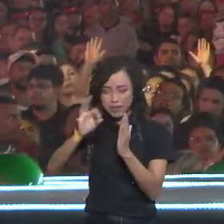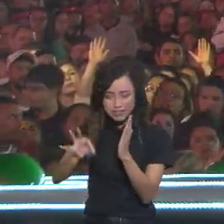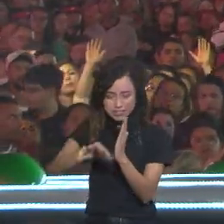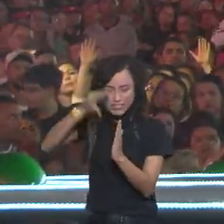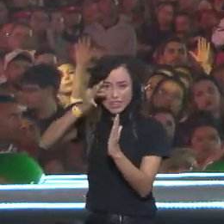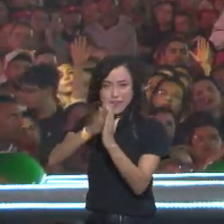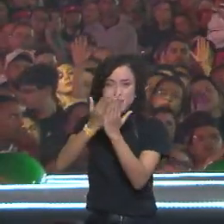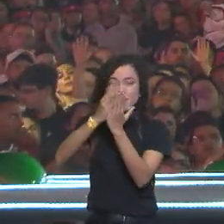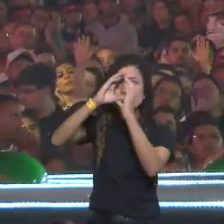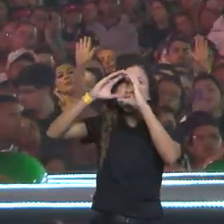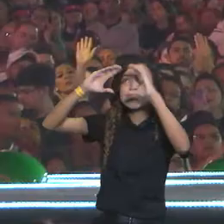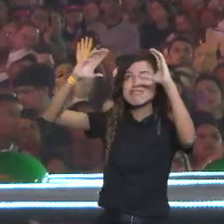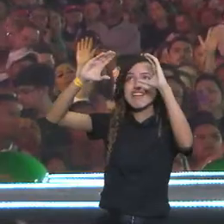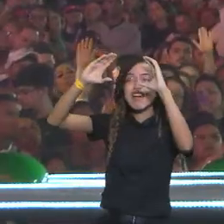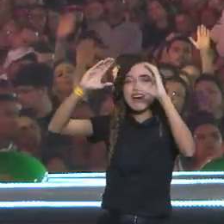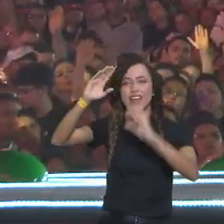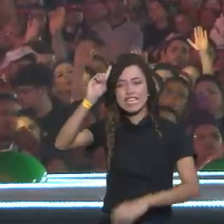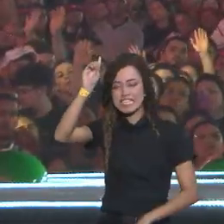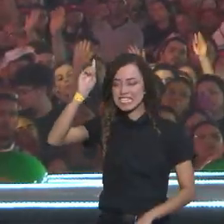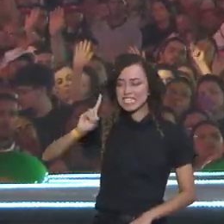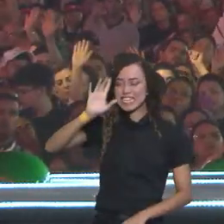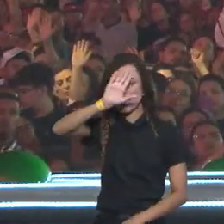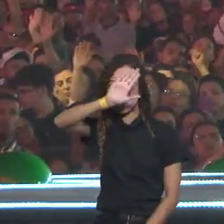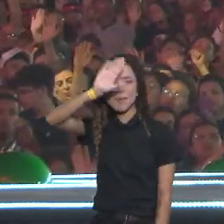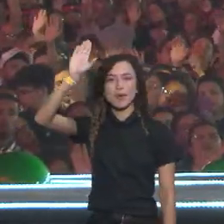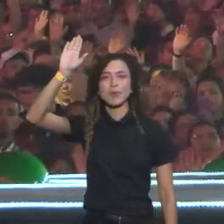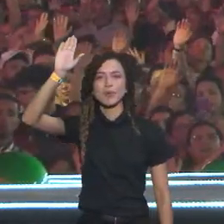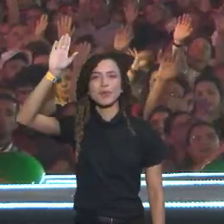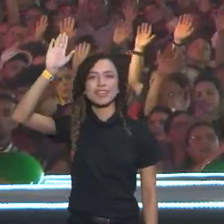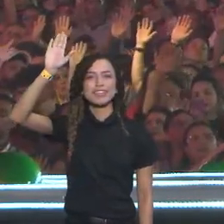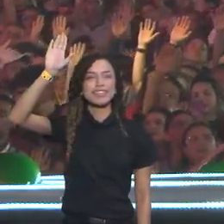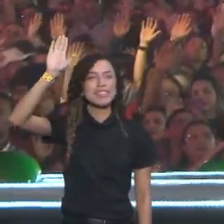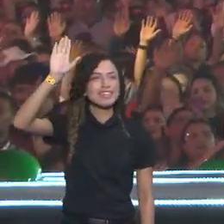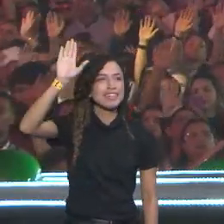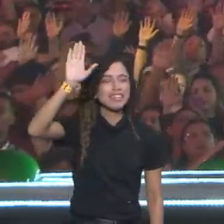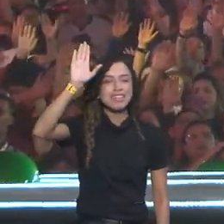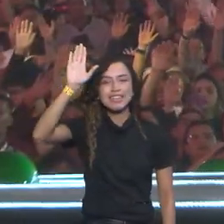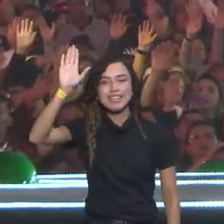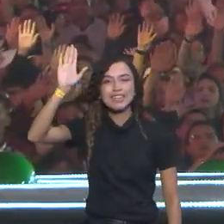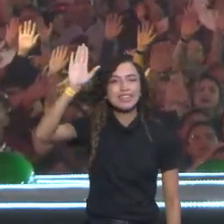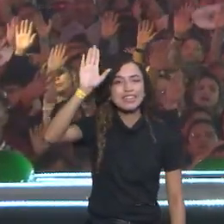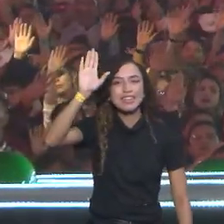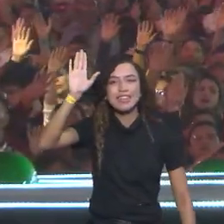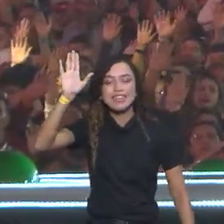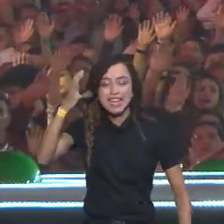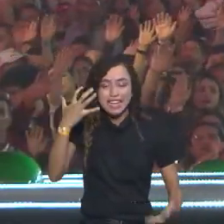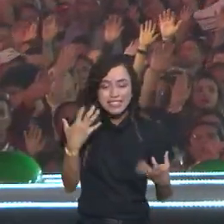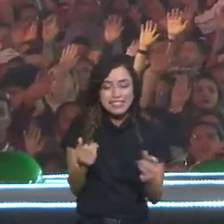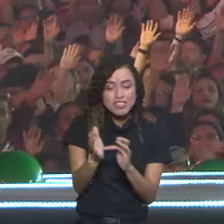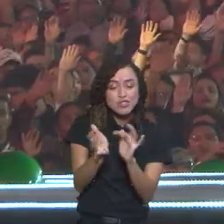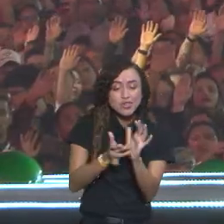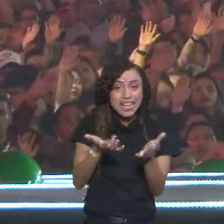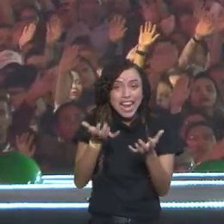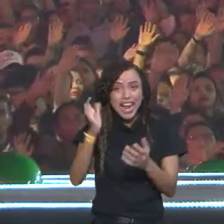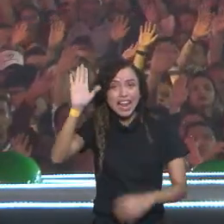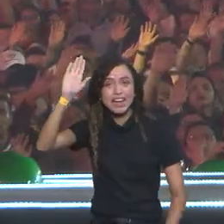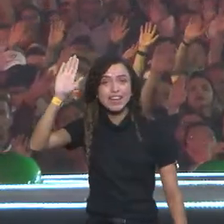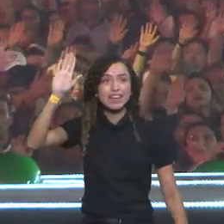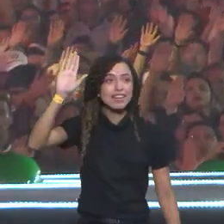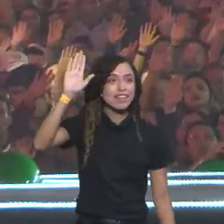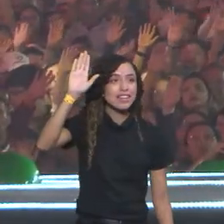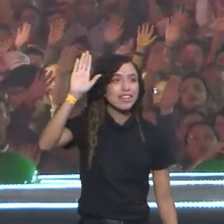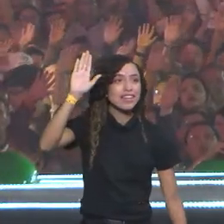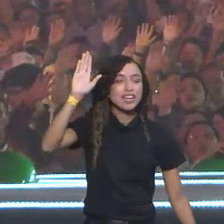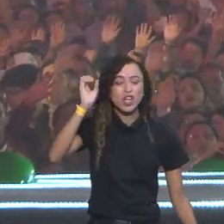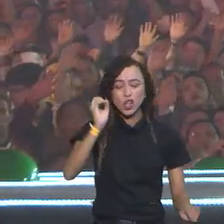escrito no livro da vida levanta a sua mão direita e onde você está glória a Deus glória a Deus cada um